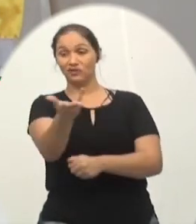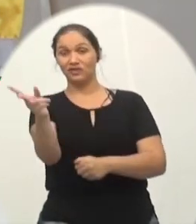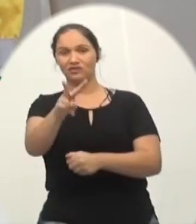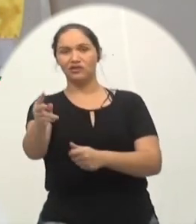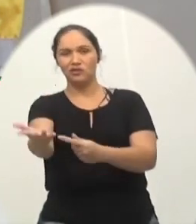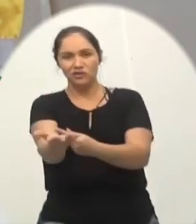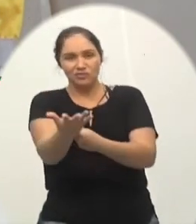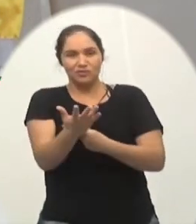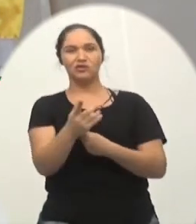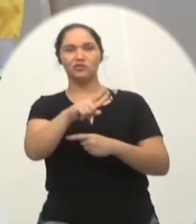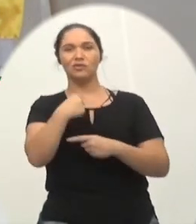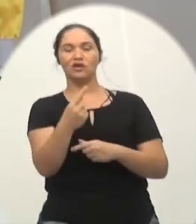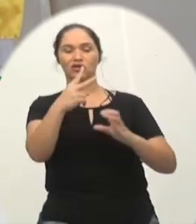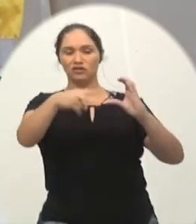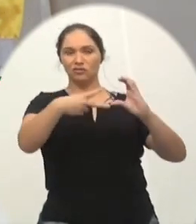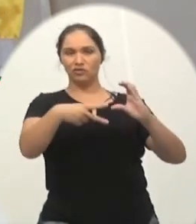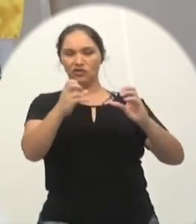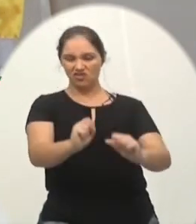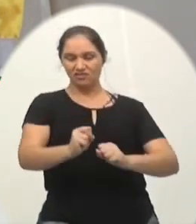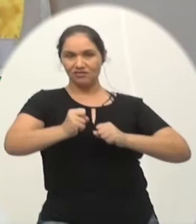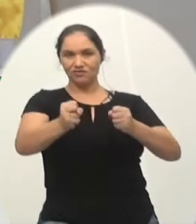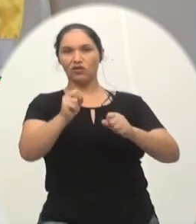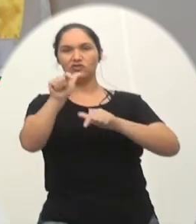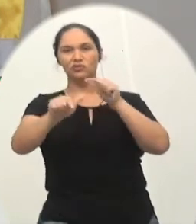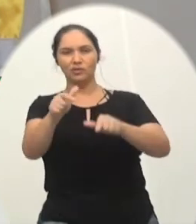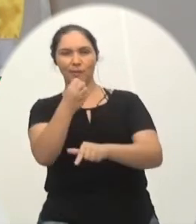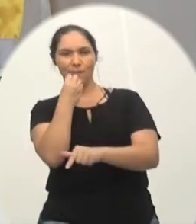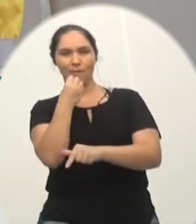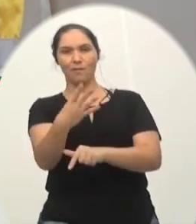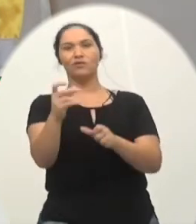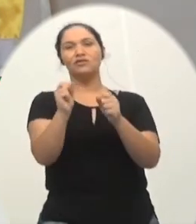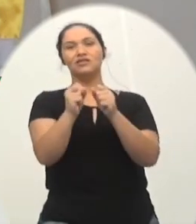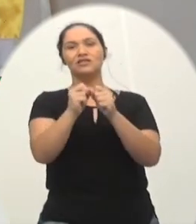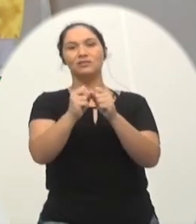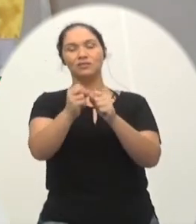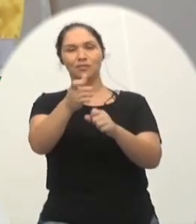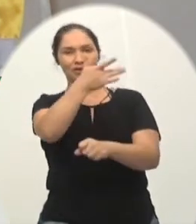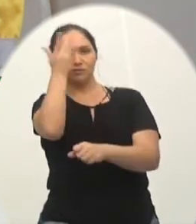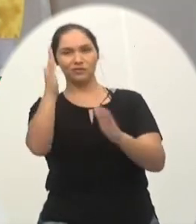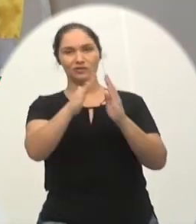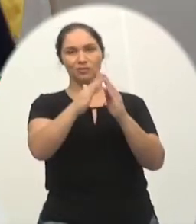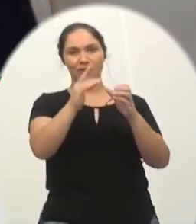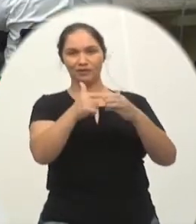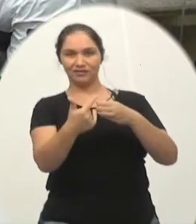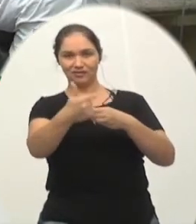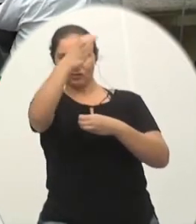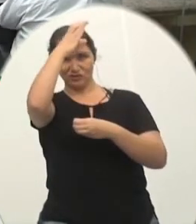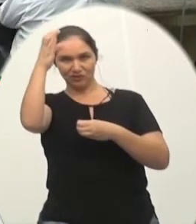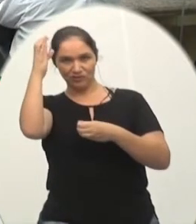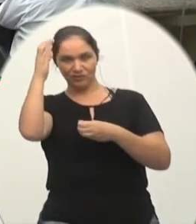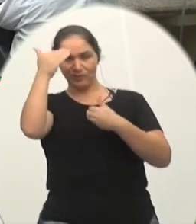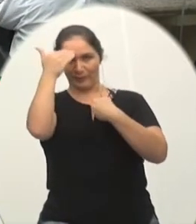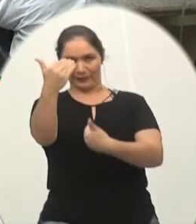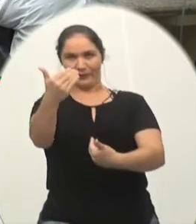vez se fortaleça mais e faça um trabalho cada vez melhor para os nossos criciumenses. Obrigado.